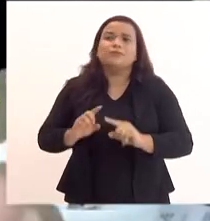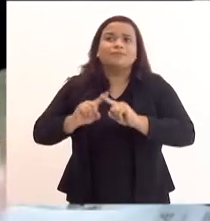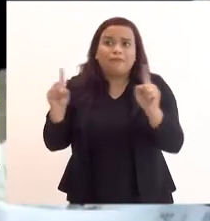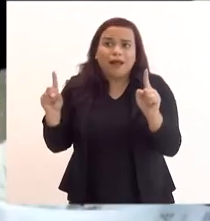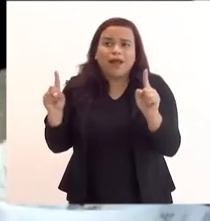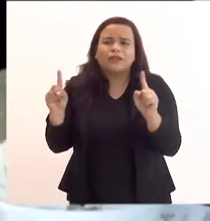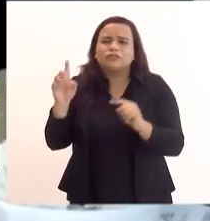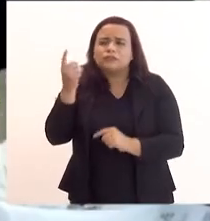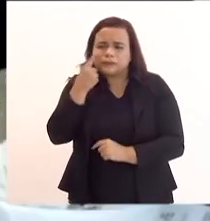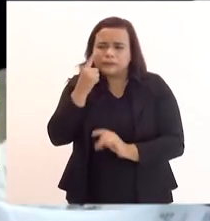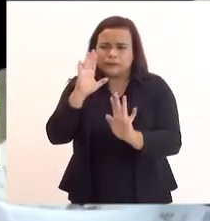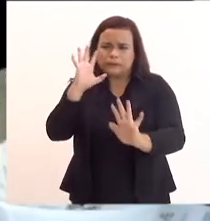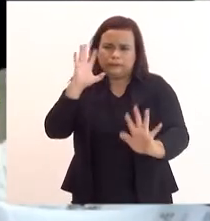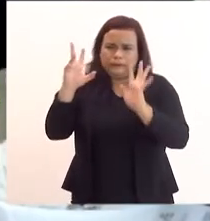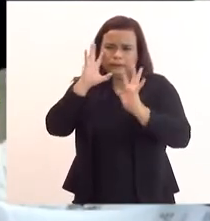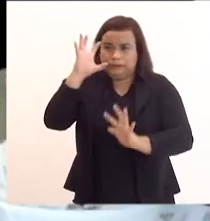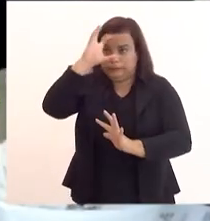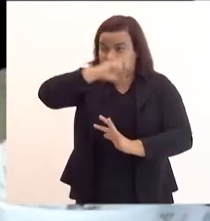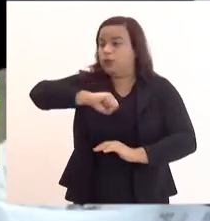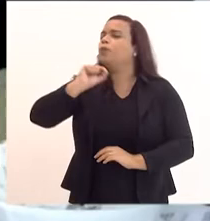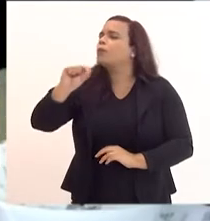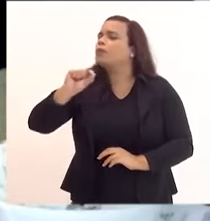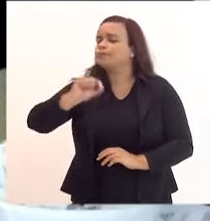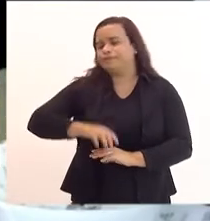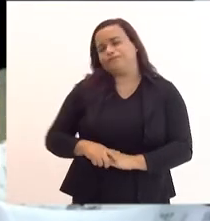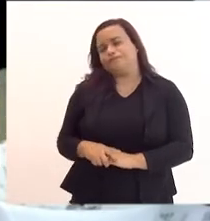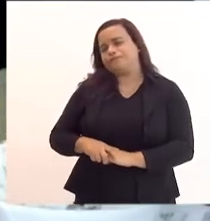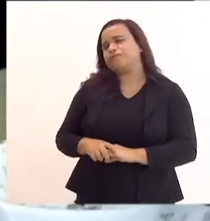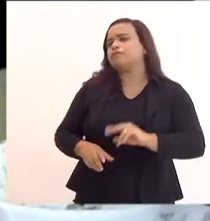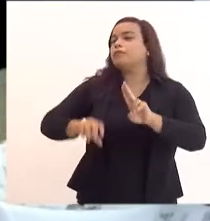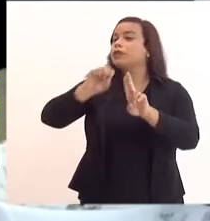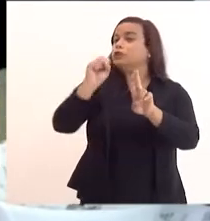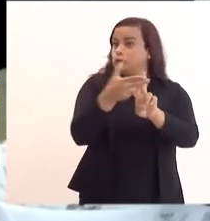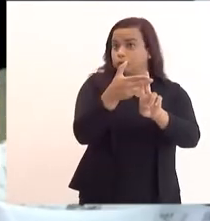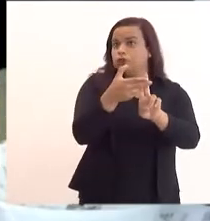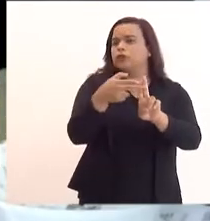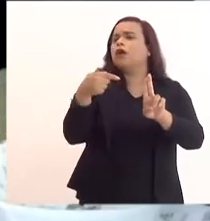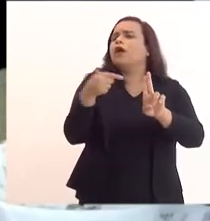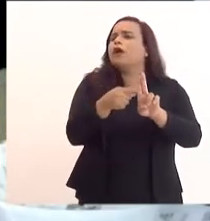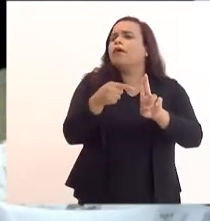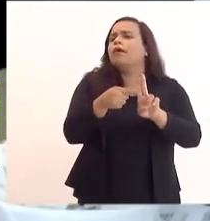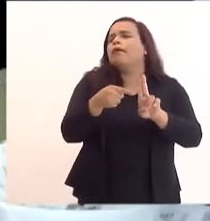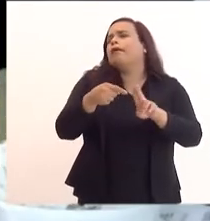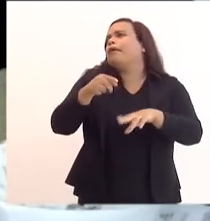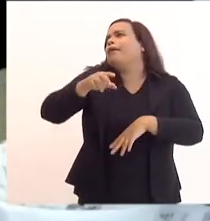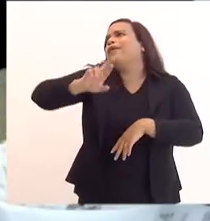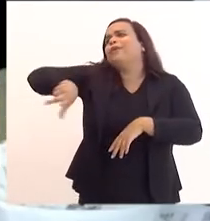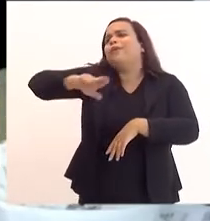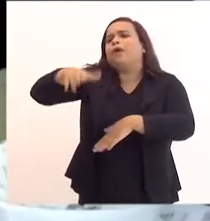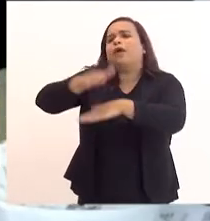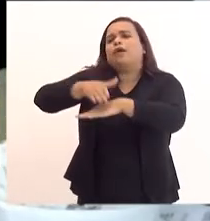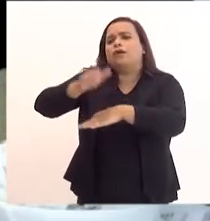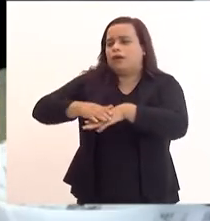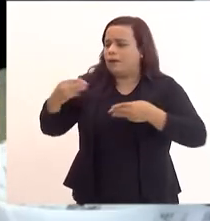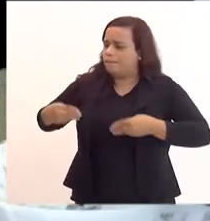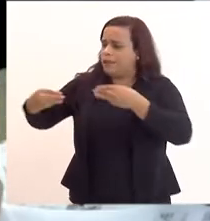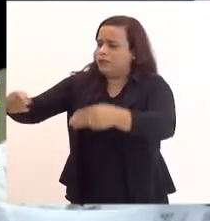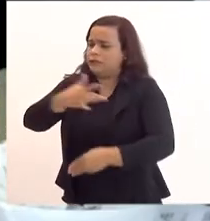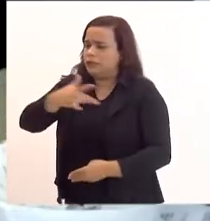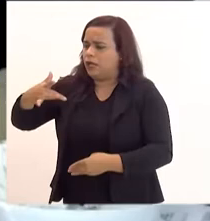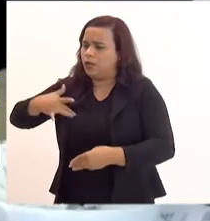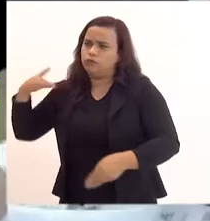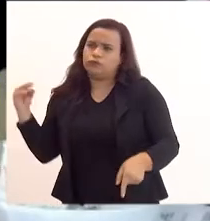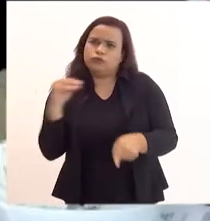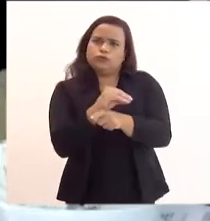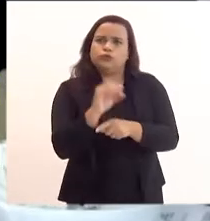insistir na compreensão de que o Sistema Único de Saúde ele não é gerido apenas pelo Ministério da Saúde. Ele é